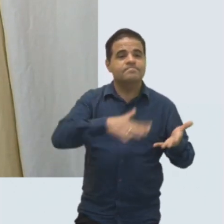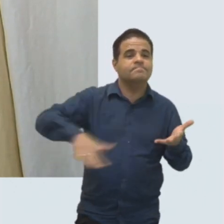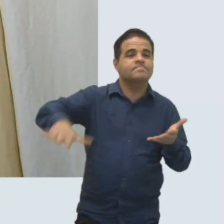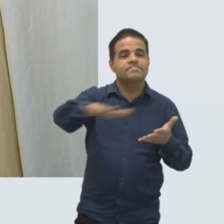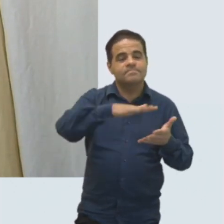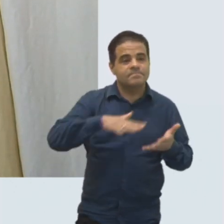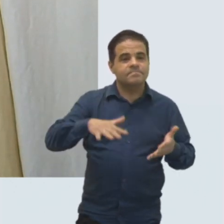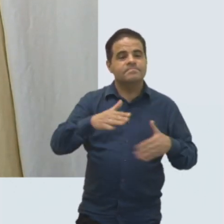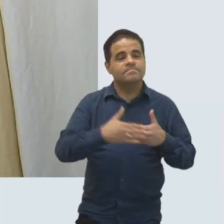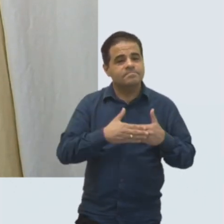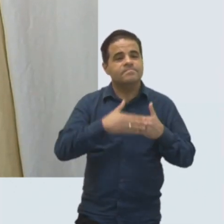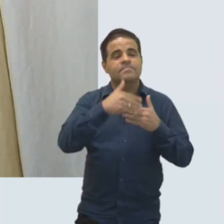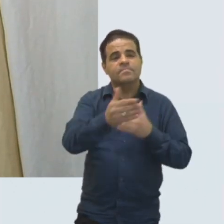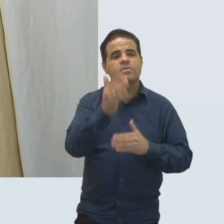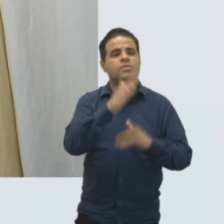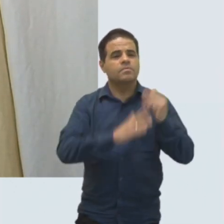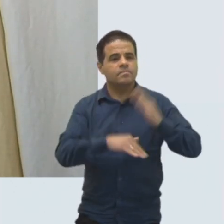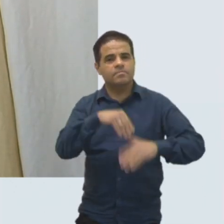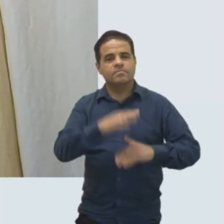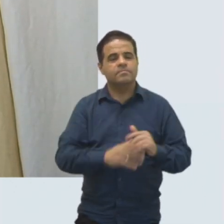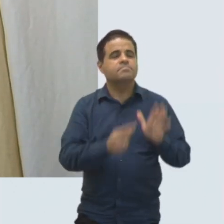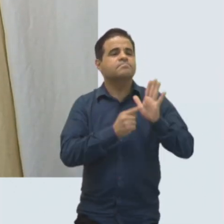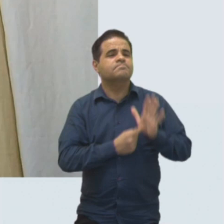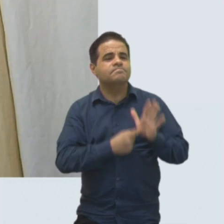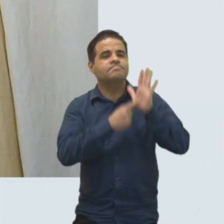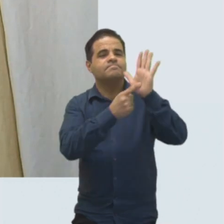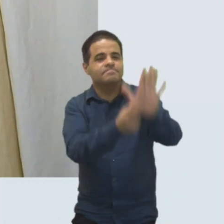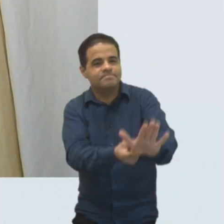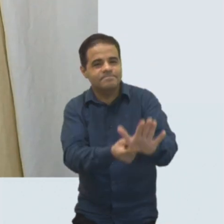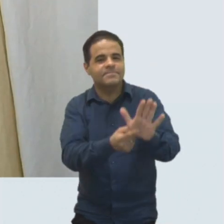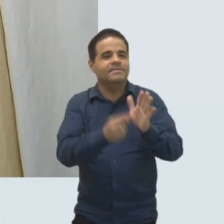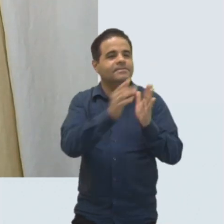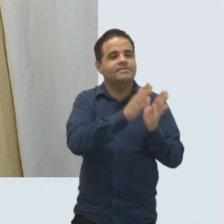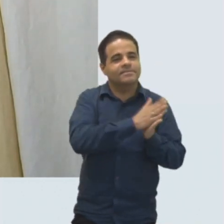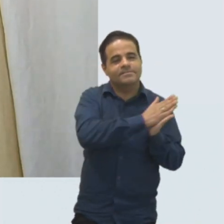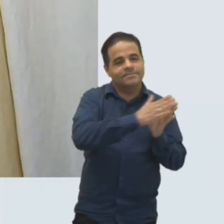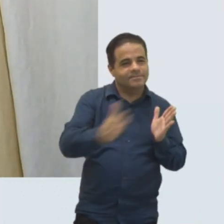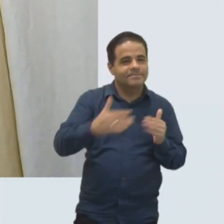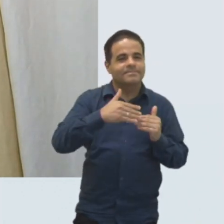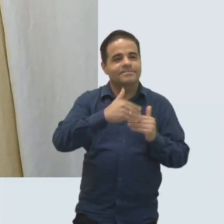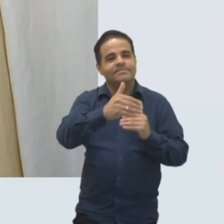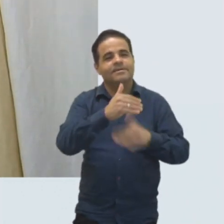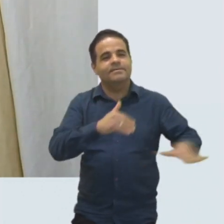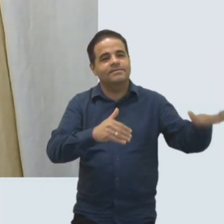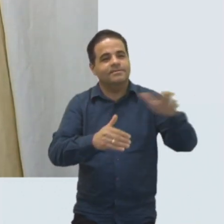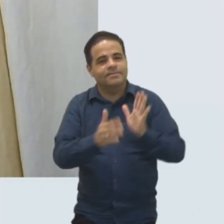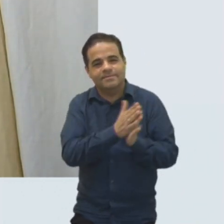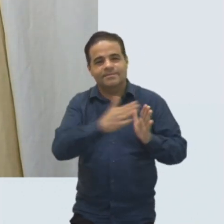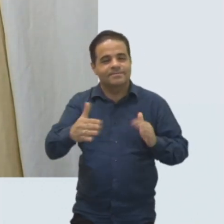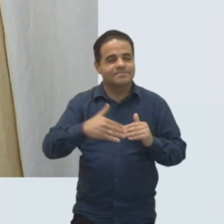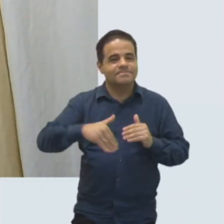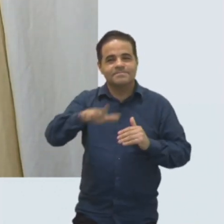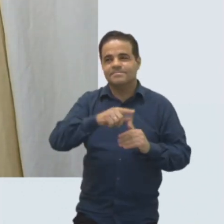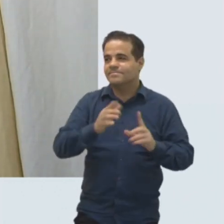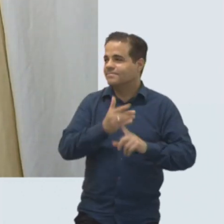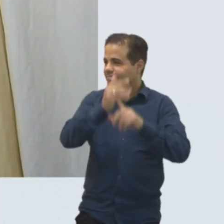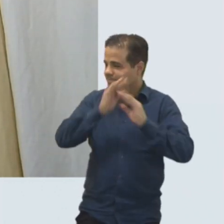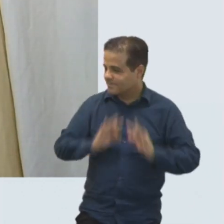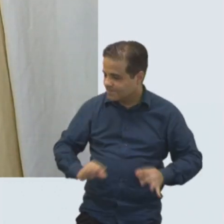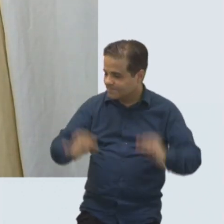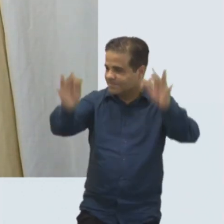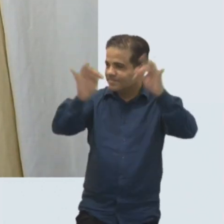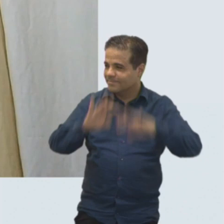E é interessante assim, essas apresentações, esses objetos, porque eles dizem muito sobre o que significa tecnologia, de fato, dentro de